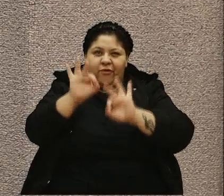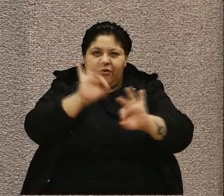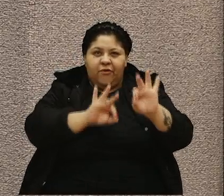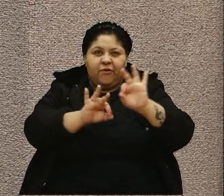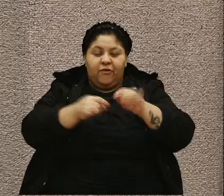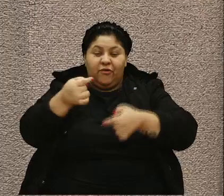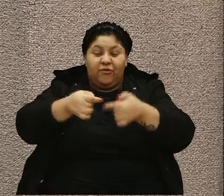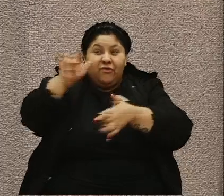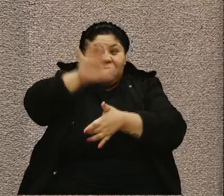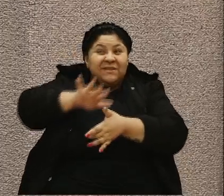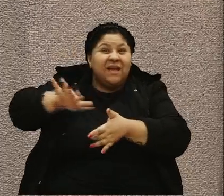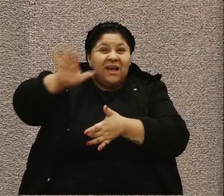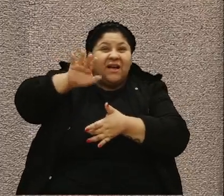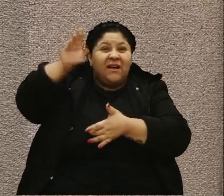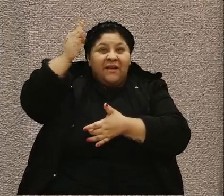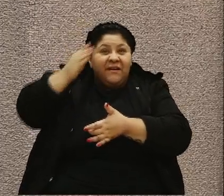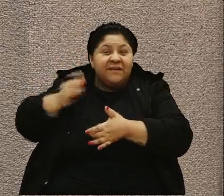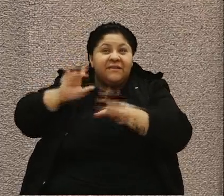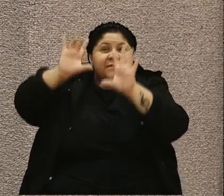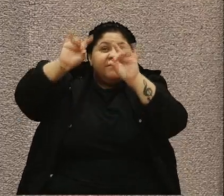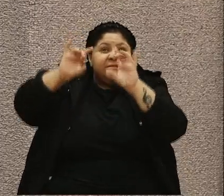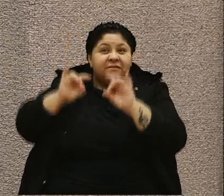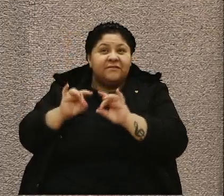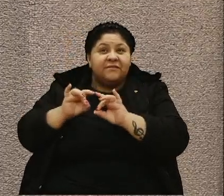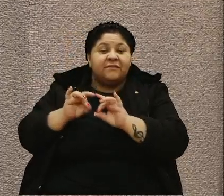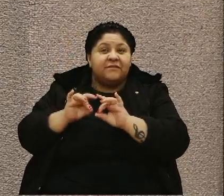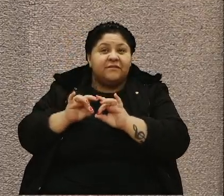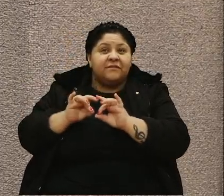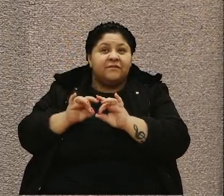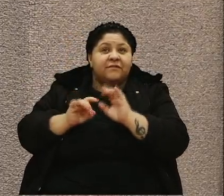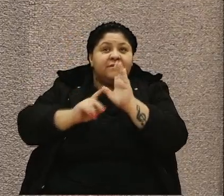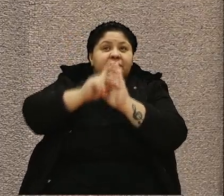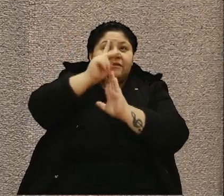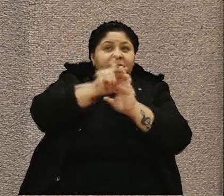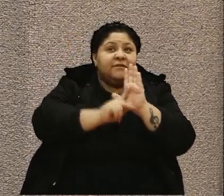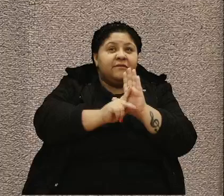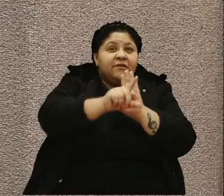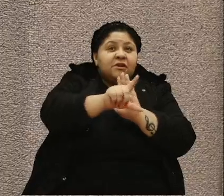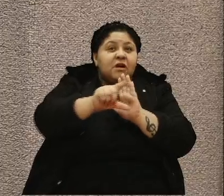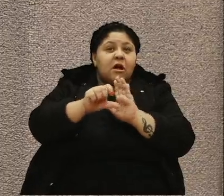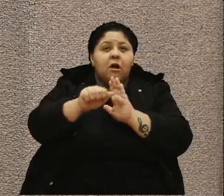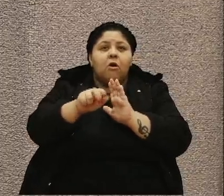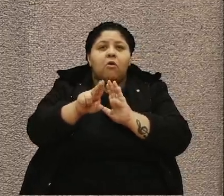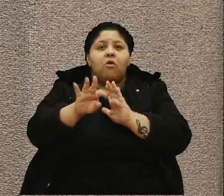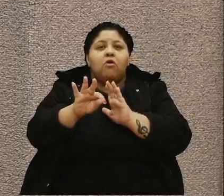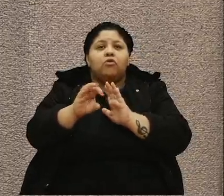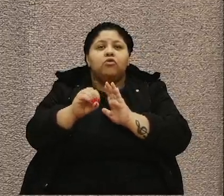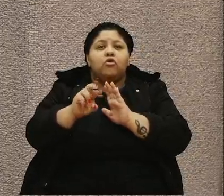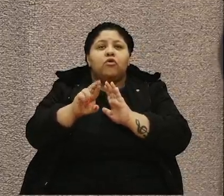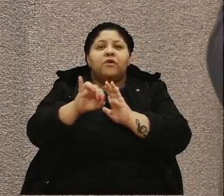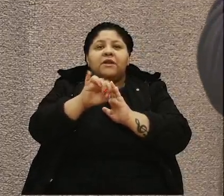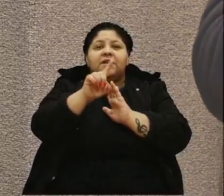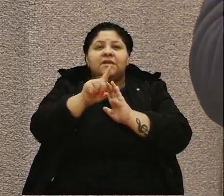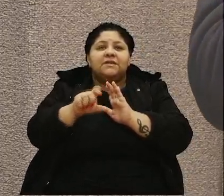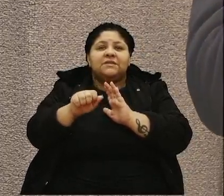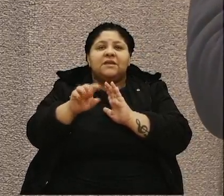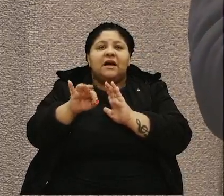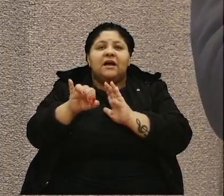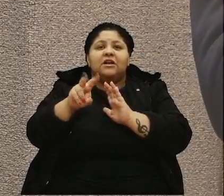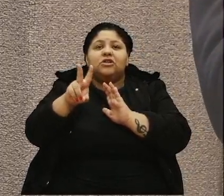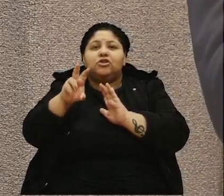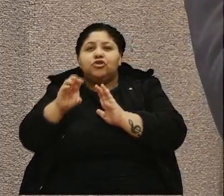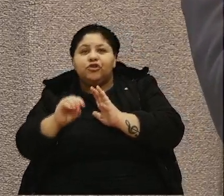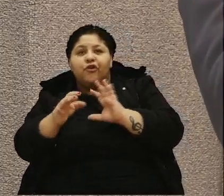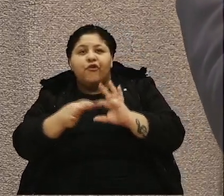nível nacional, especialmente sobre os chamados projetos autorizativos, né? Autoriza o Poder Executivo a